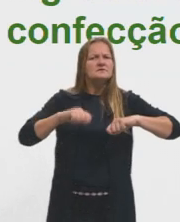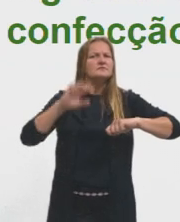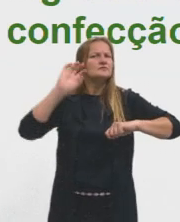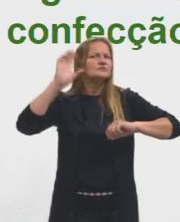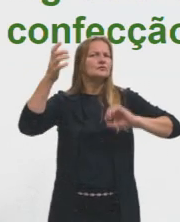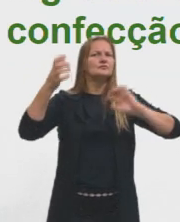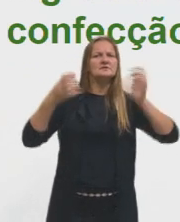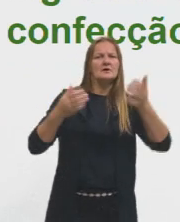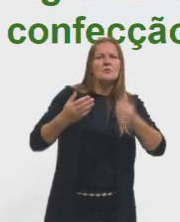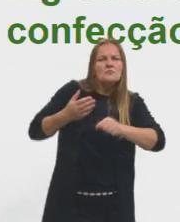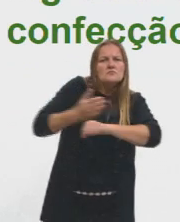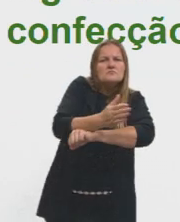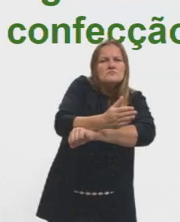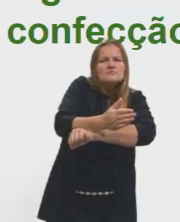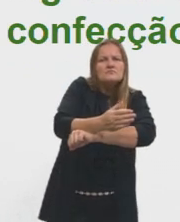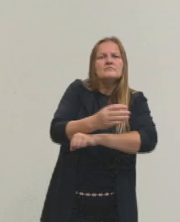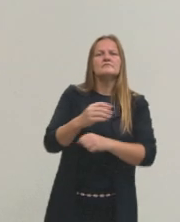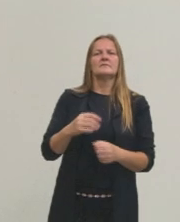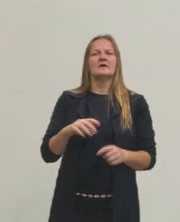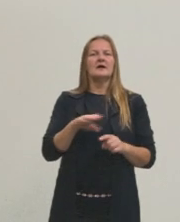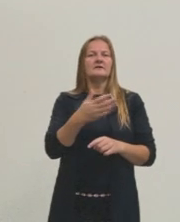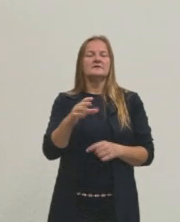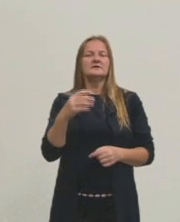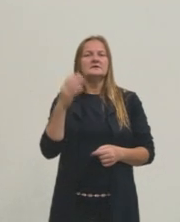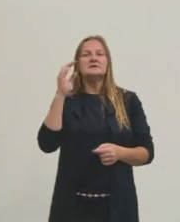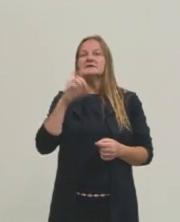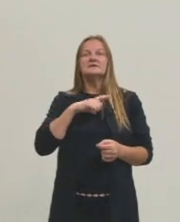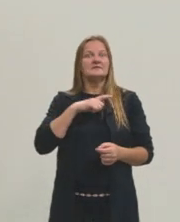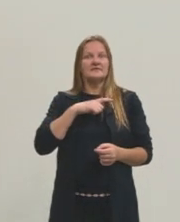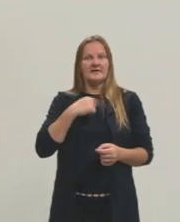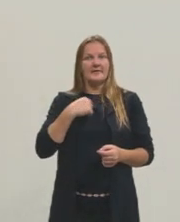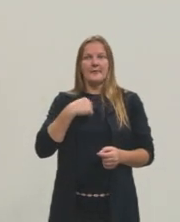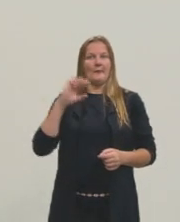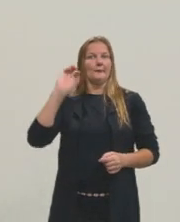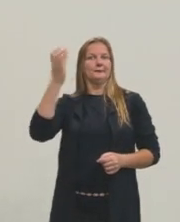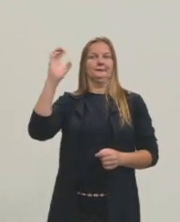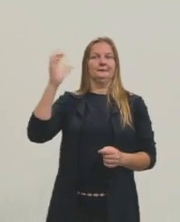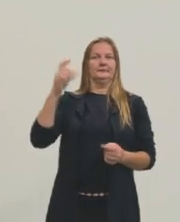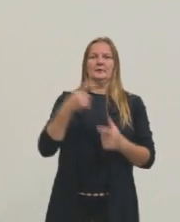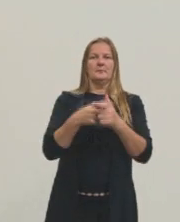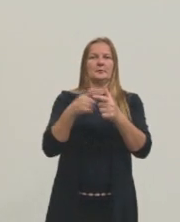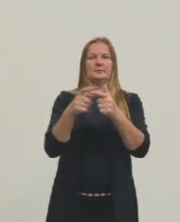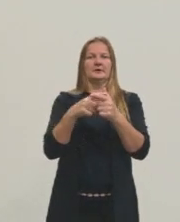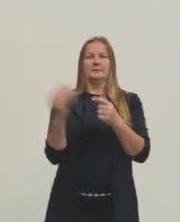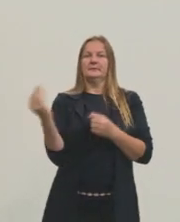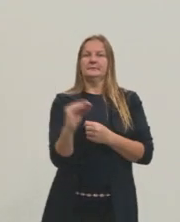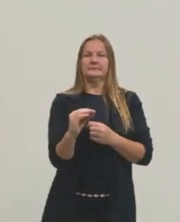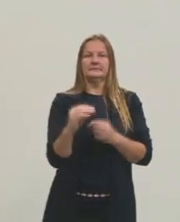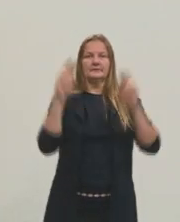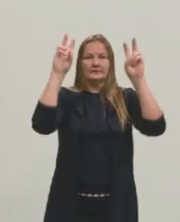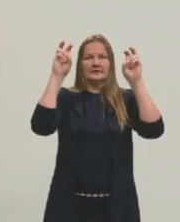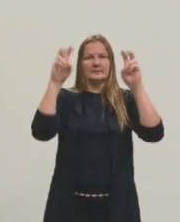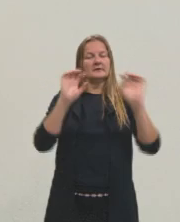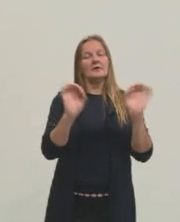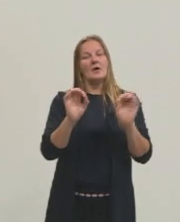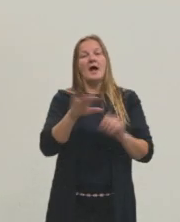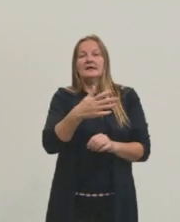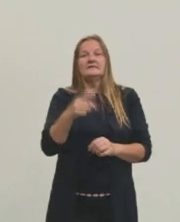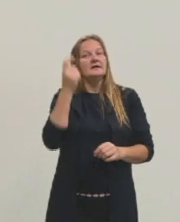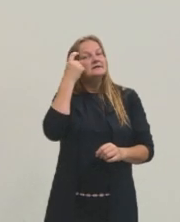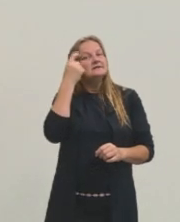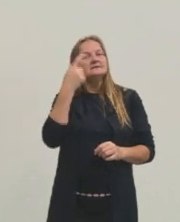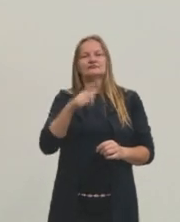solução interventiva porque nem sempre eu vou conseguir solucionar a problemática que é lançada no tema